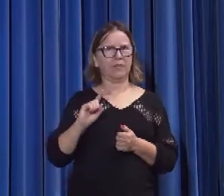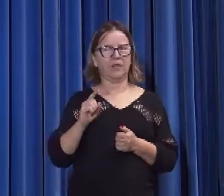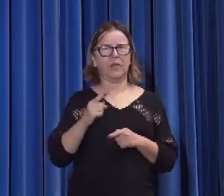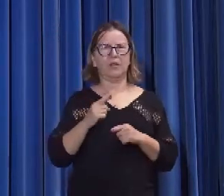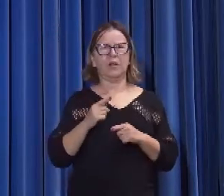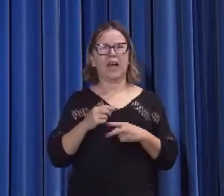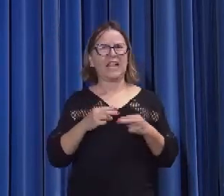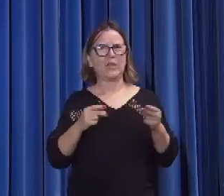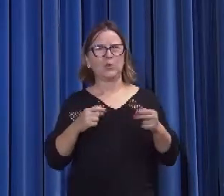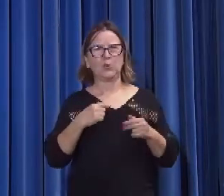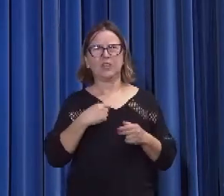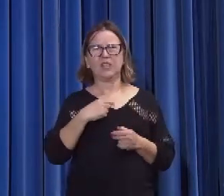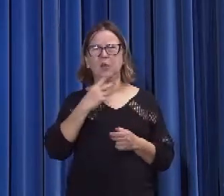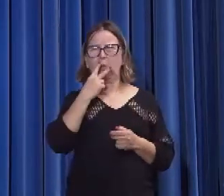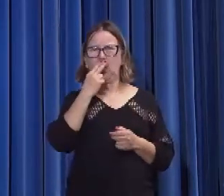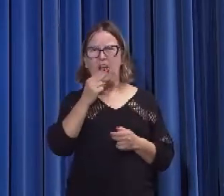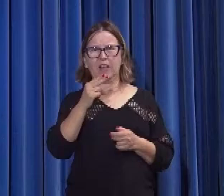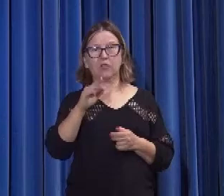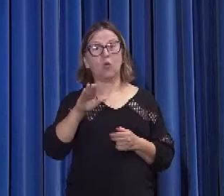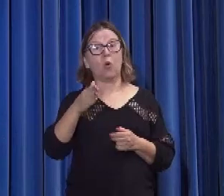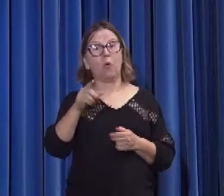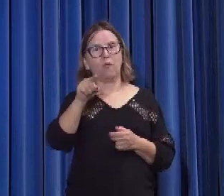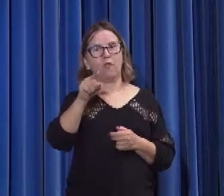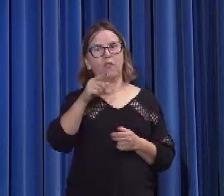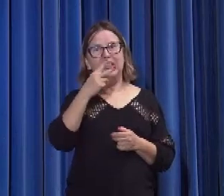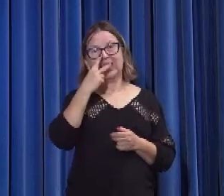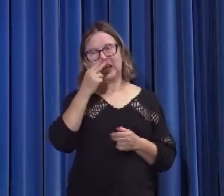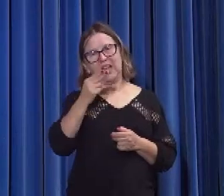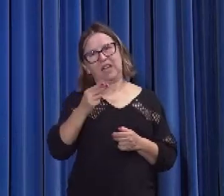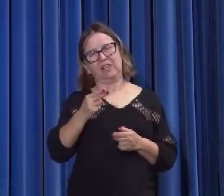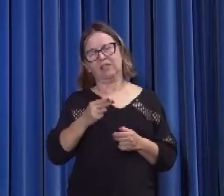O nosso achismo não resolve.